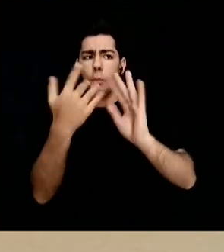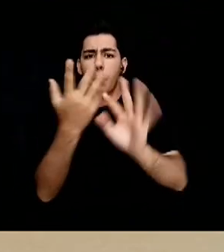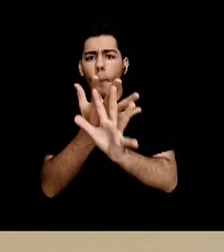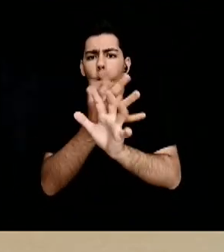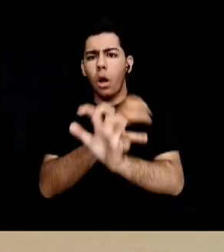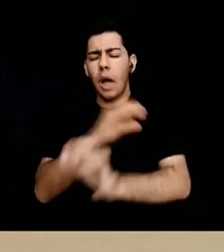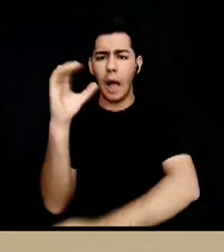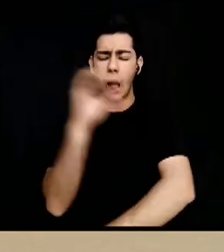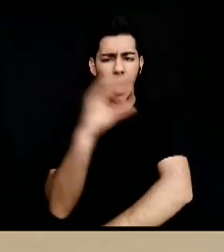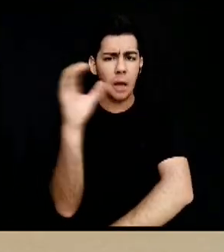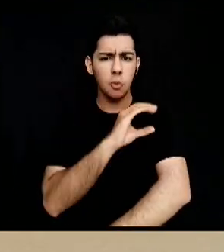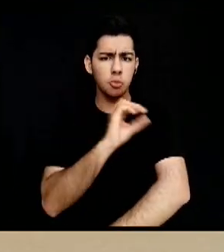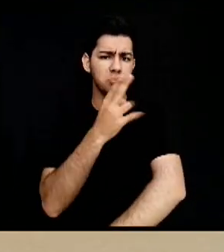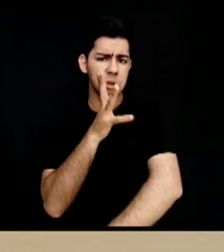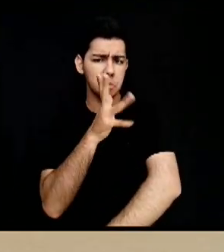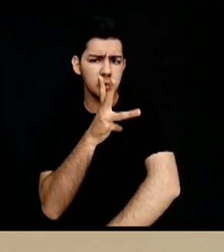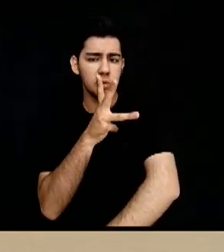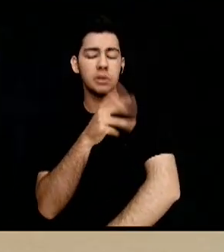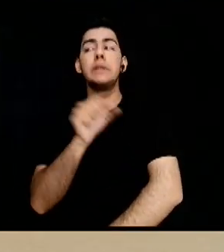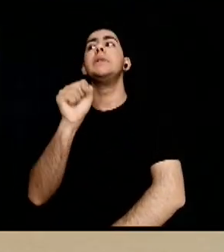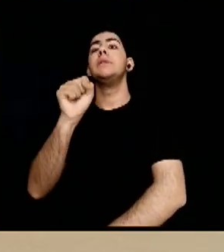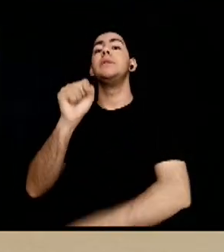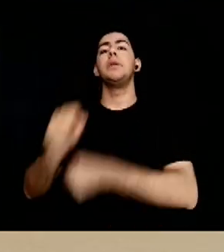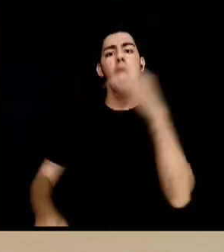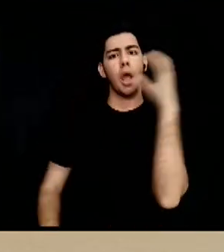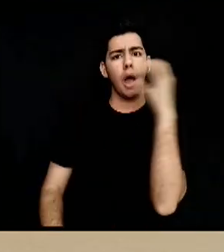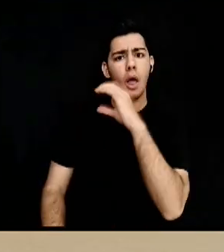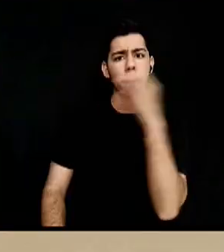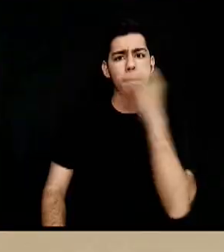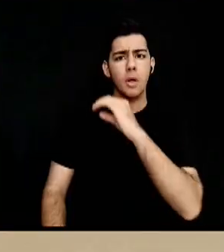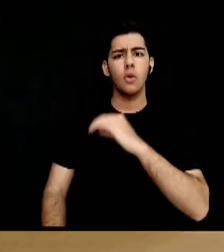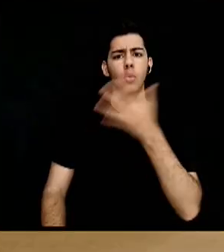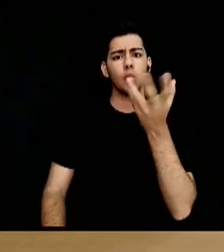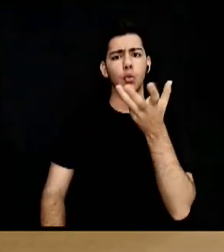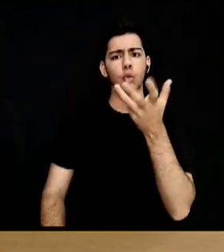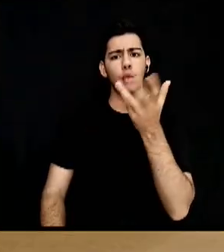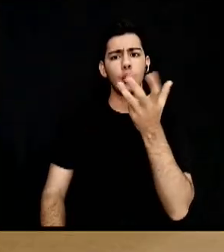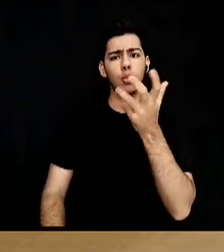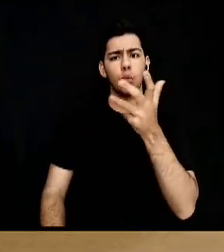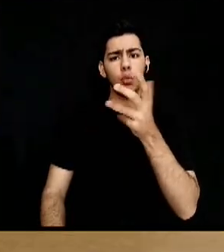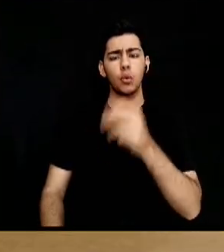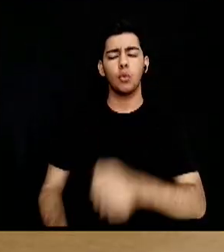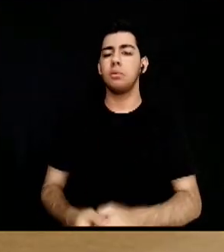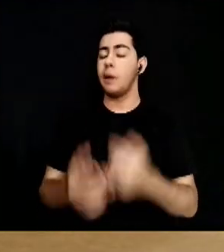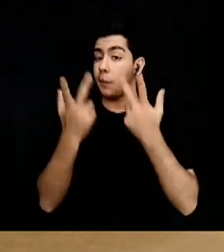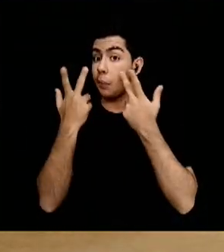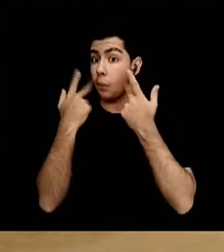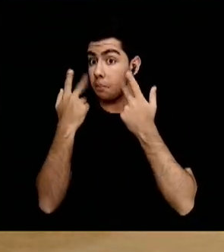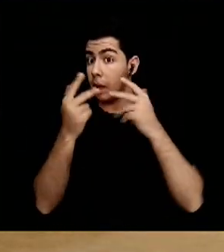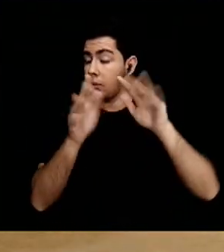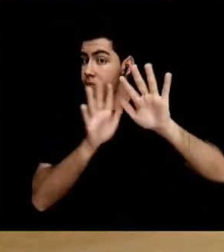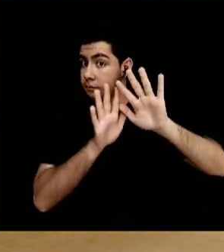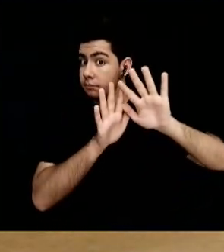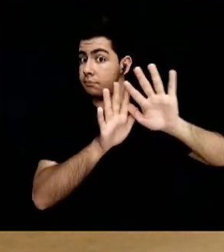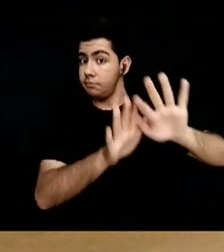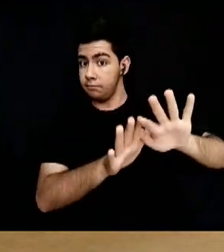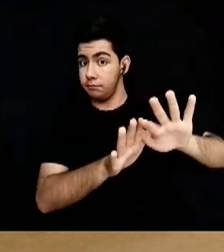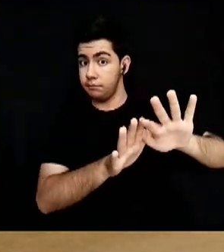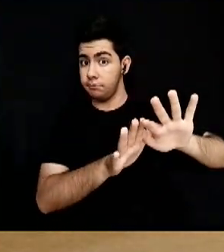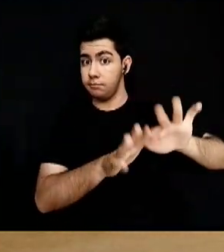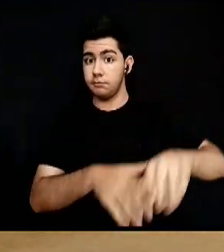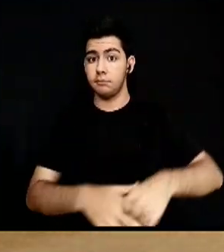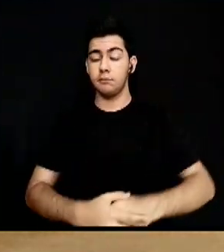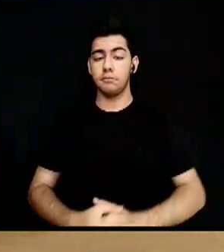Seca rápido, né? Uhum. Se você deixar secar naturalmente, algo em torno de 15, 20